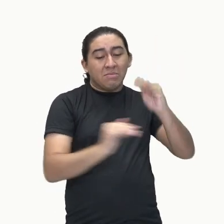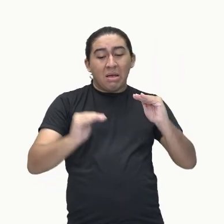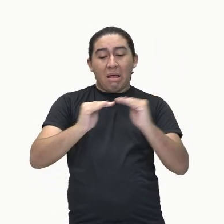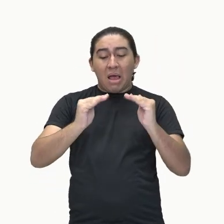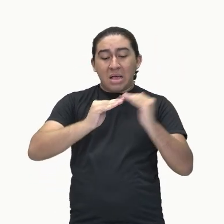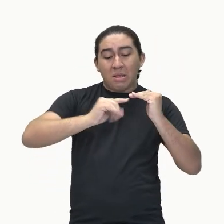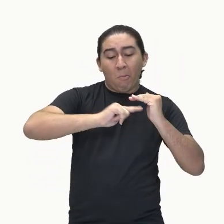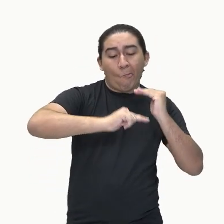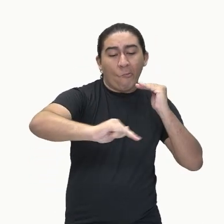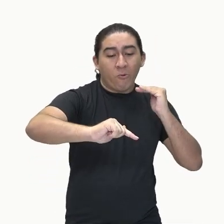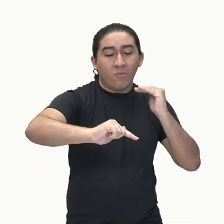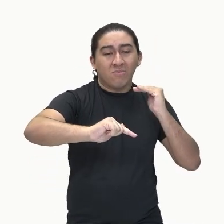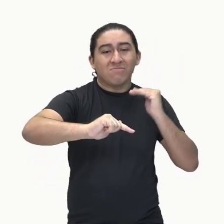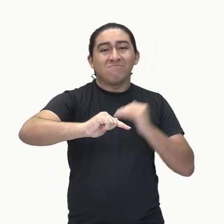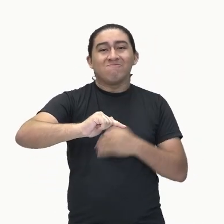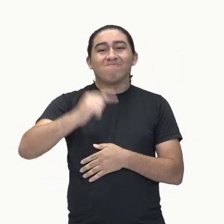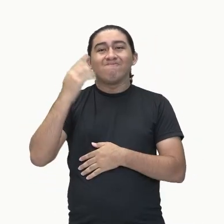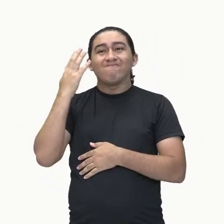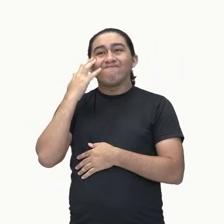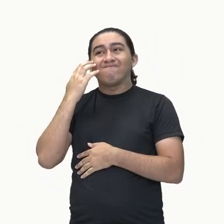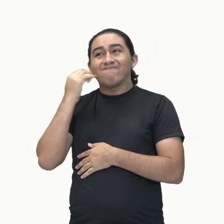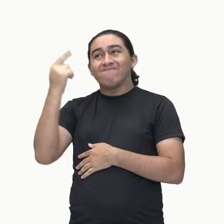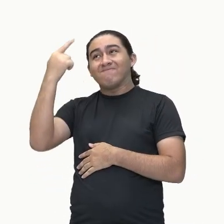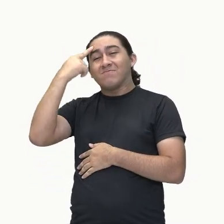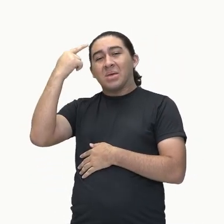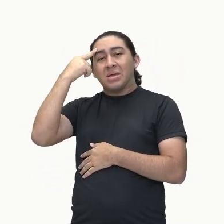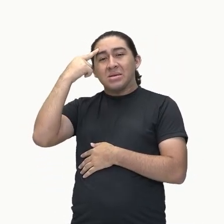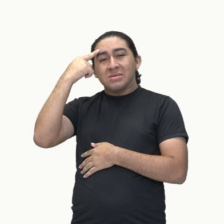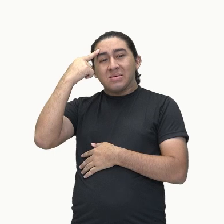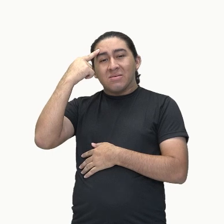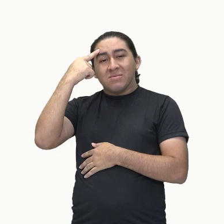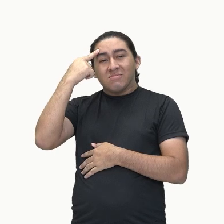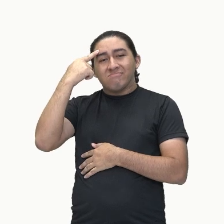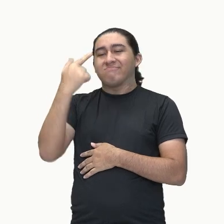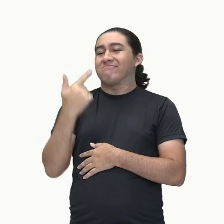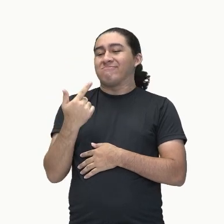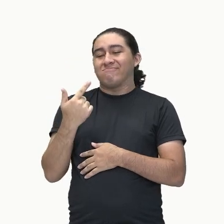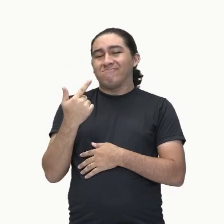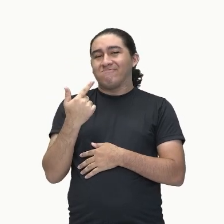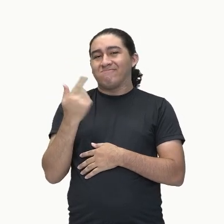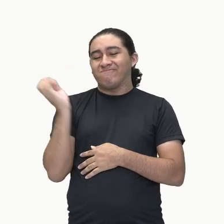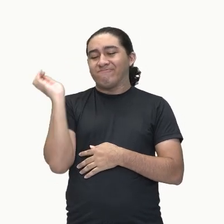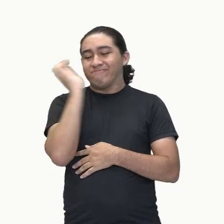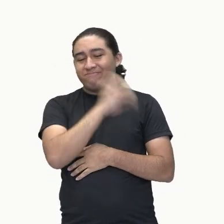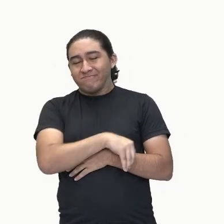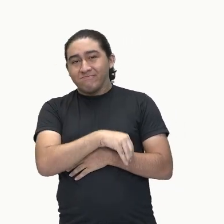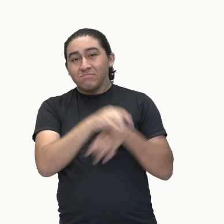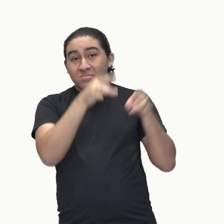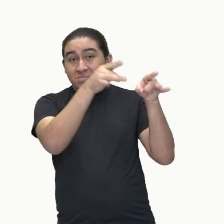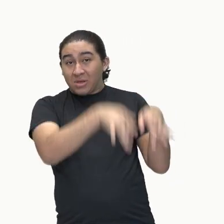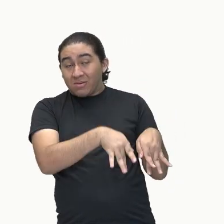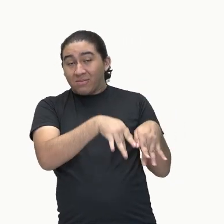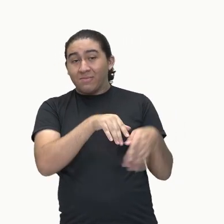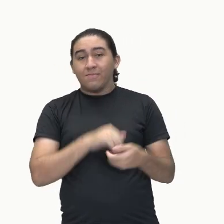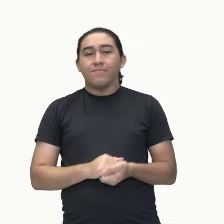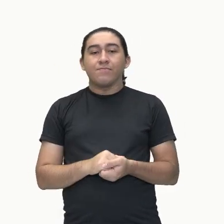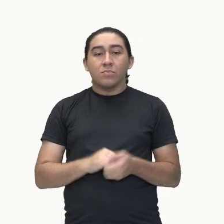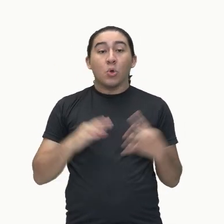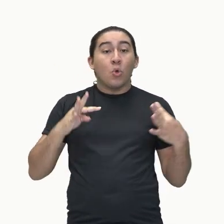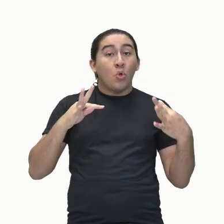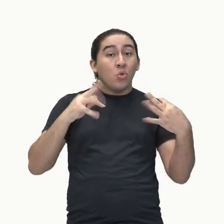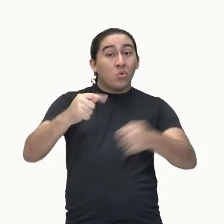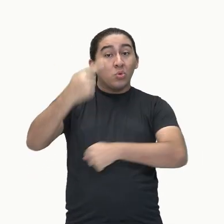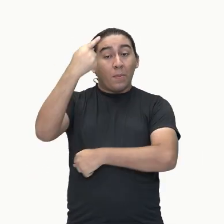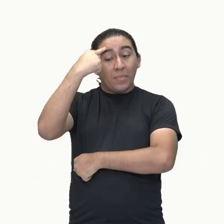nu, coça a cabeça e cuspilha. Não paga a pena. Todo o inconsciente filosofar do